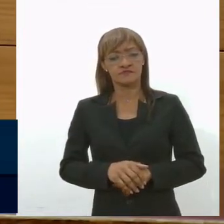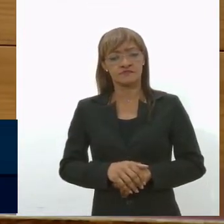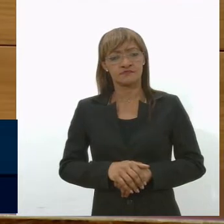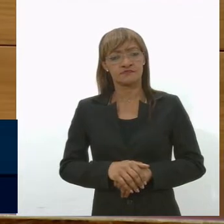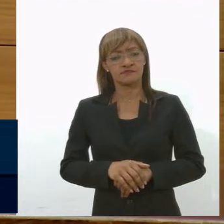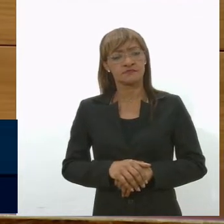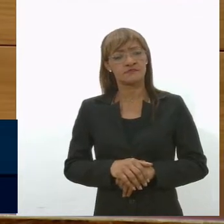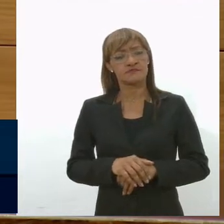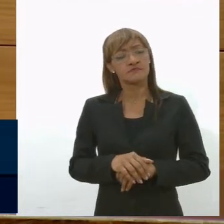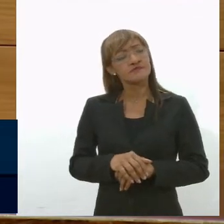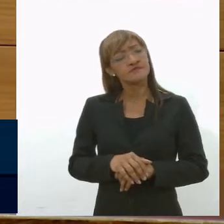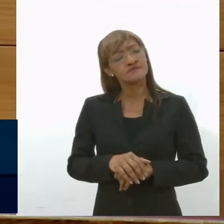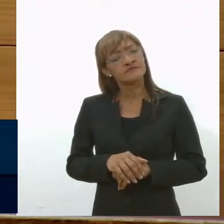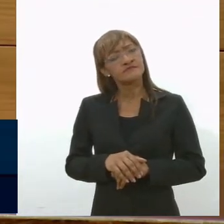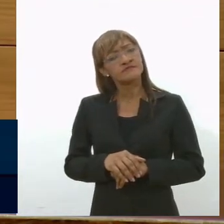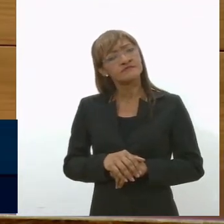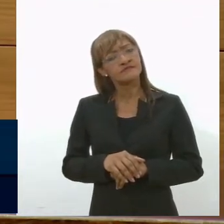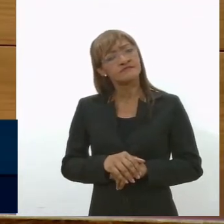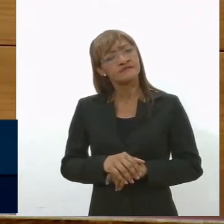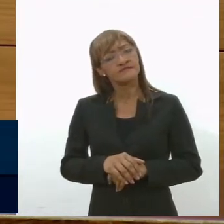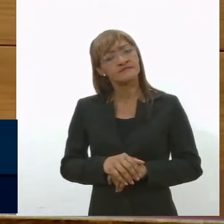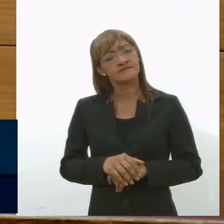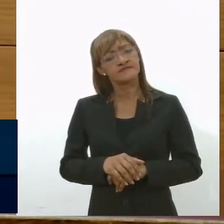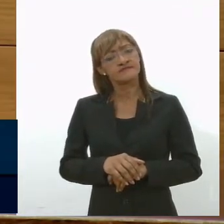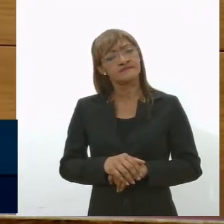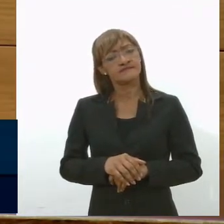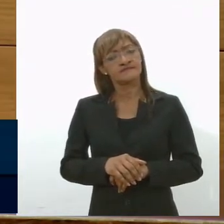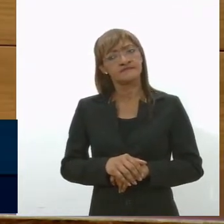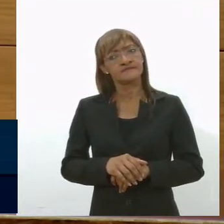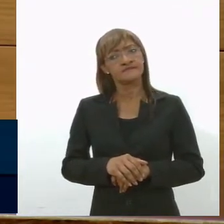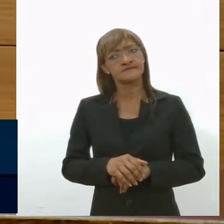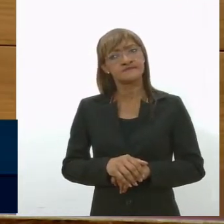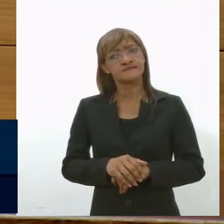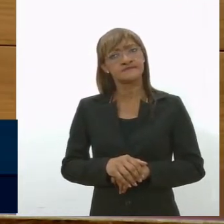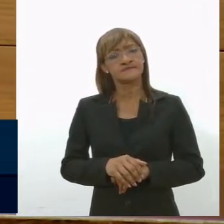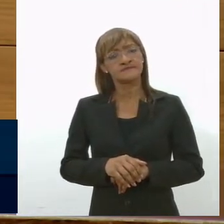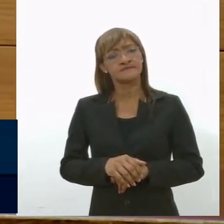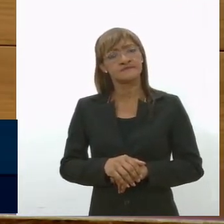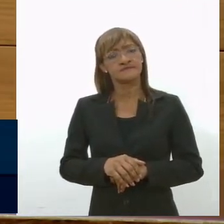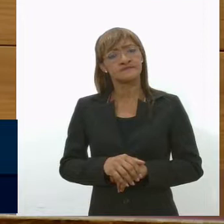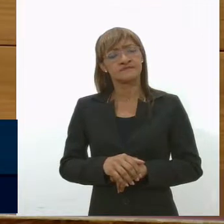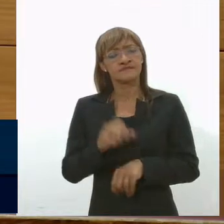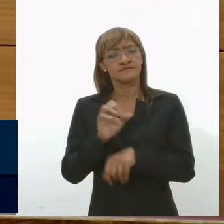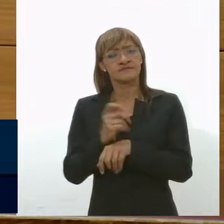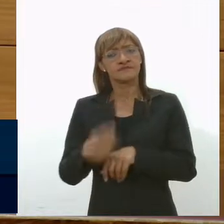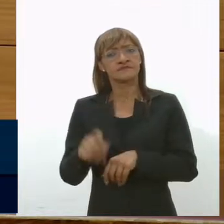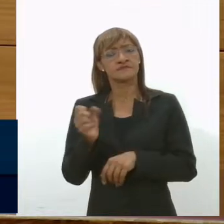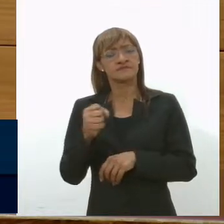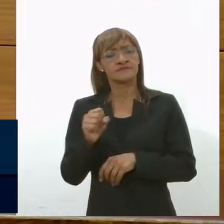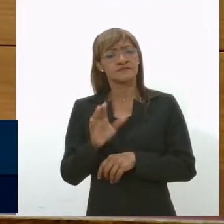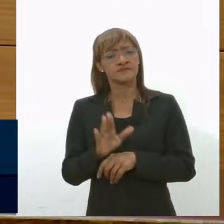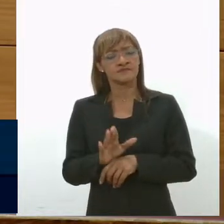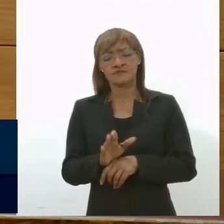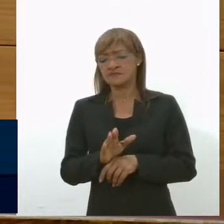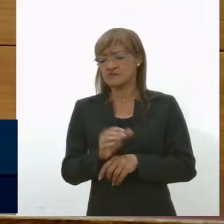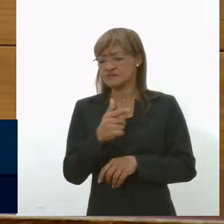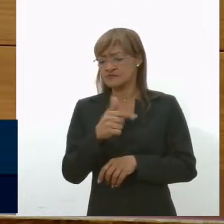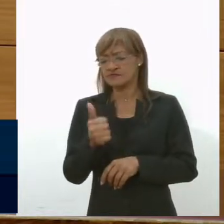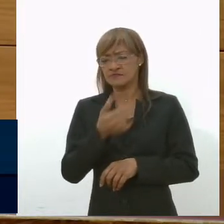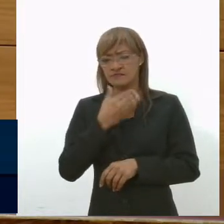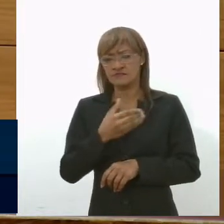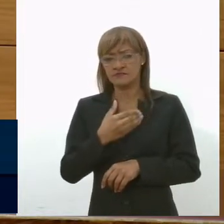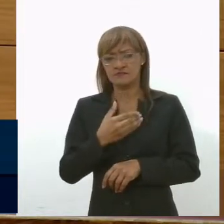Ata da 78ª Sessão Extraordinária da Assembleia Legislativa do Estado de Sergipe, realizada em 21 de dezembro de 2021, às 14